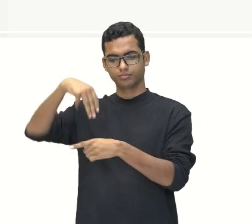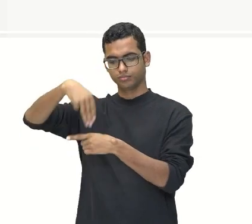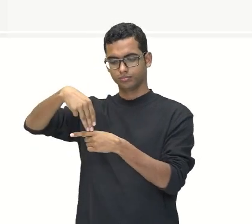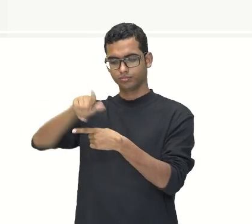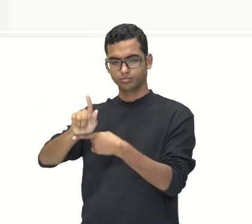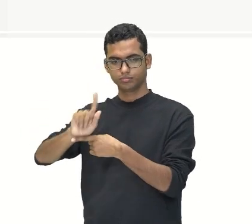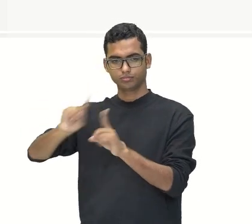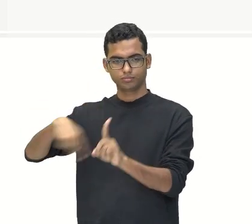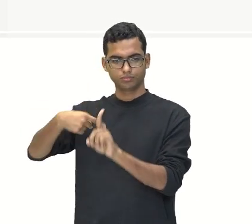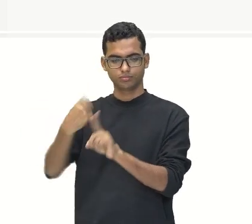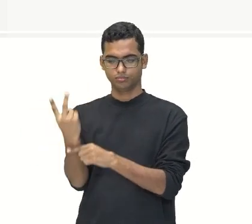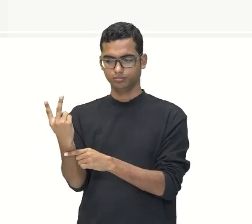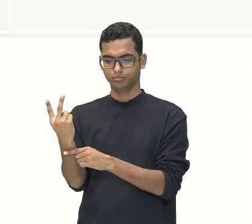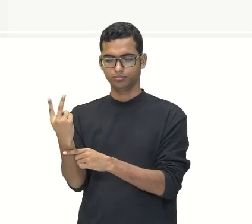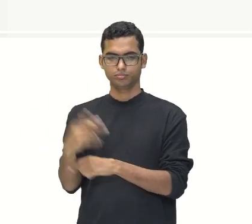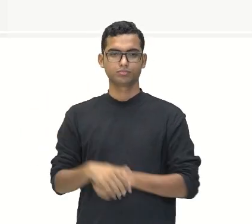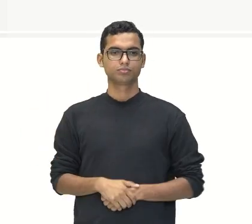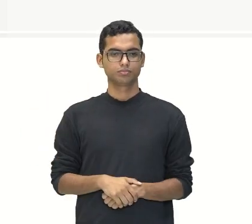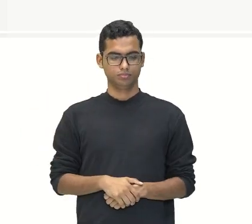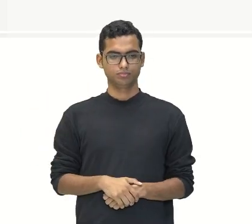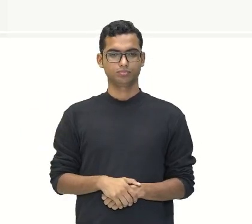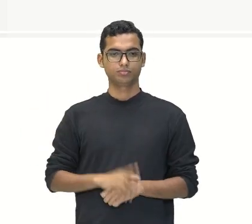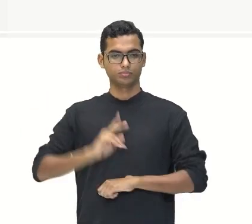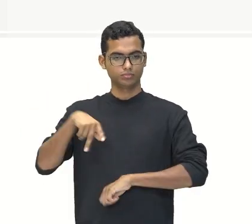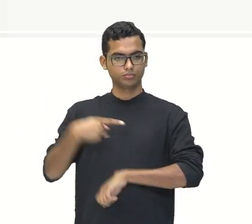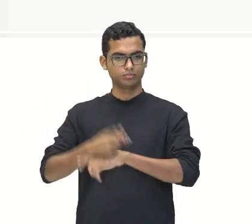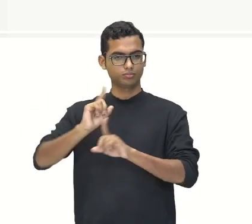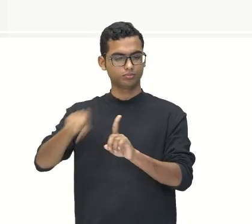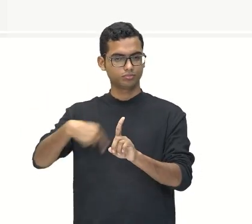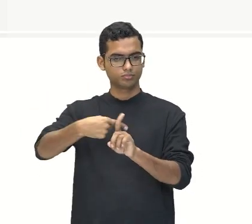mais 2, e vai liberar